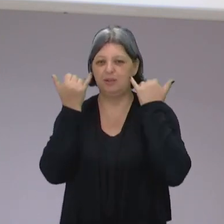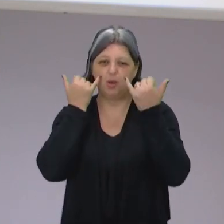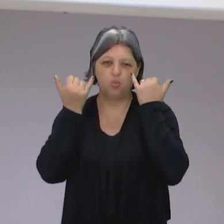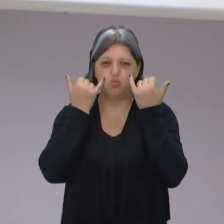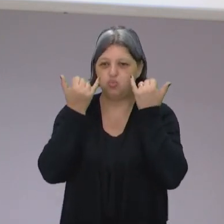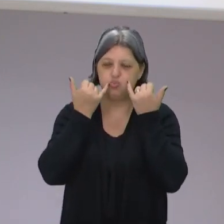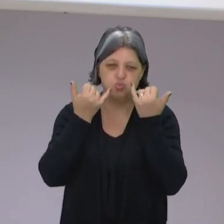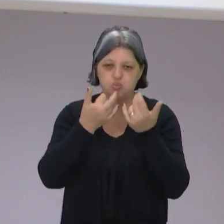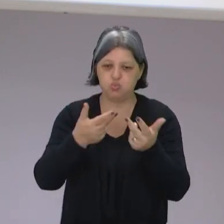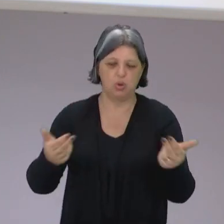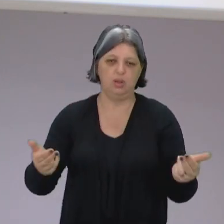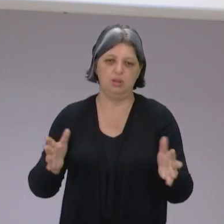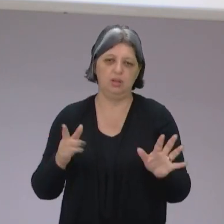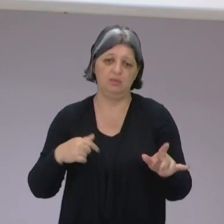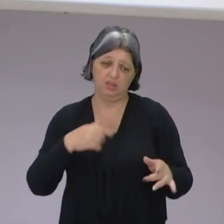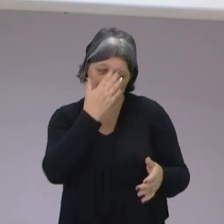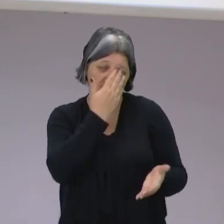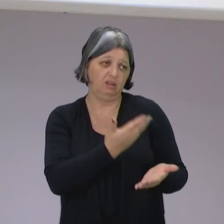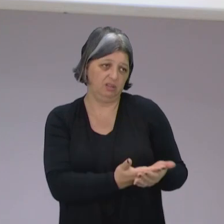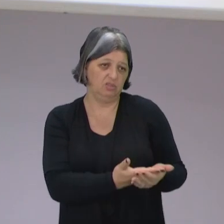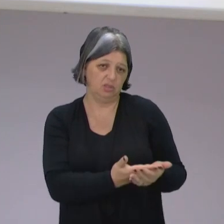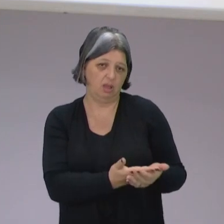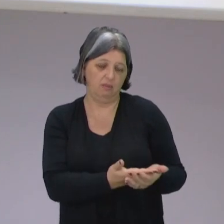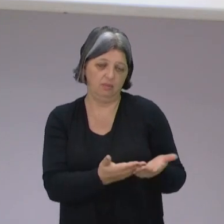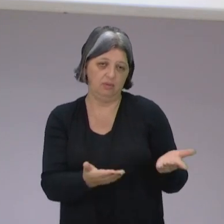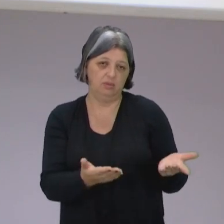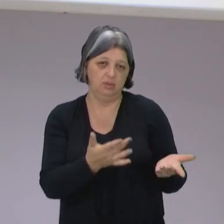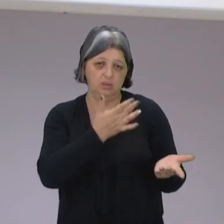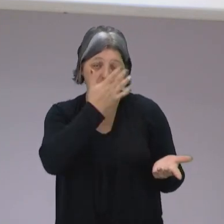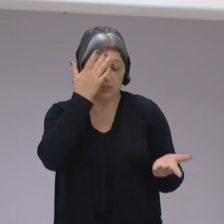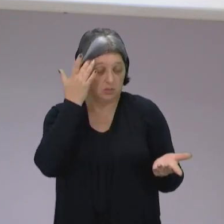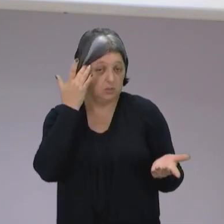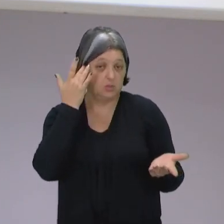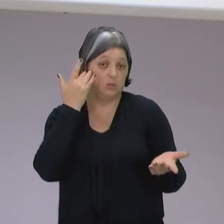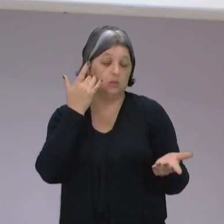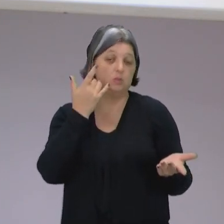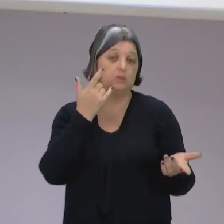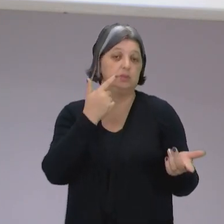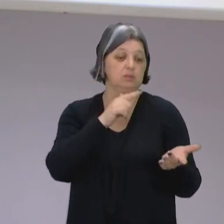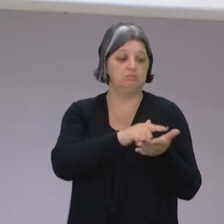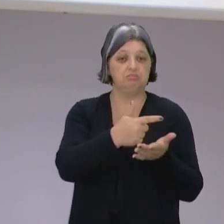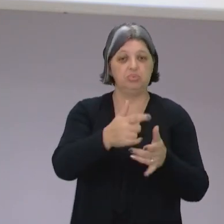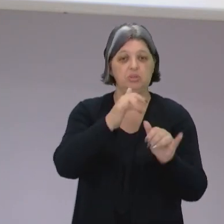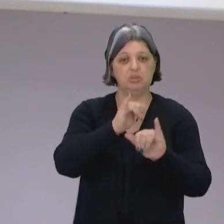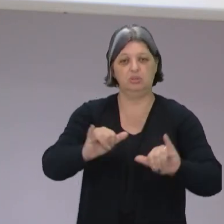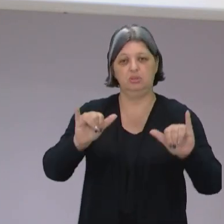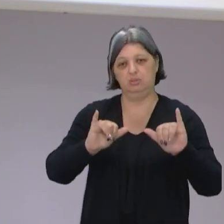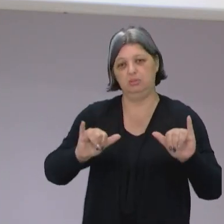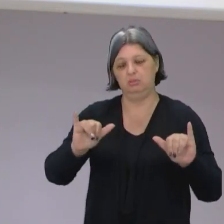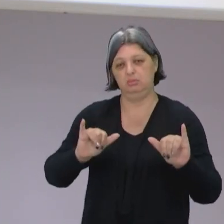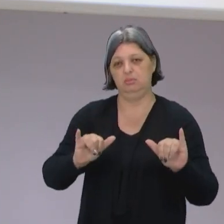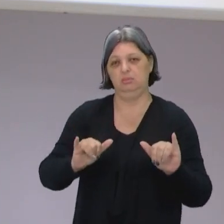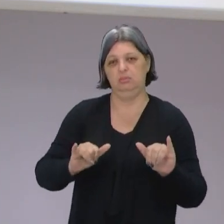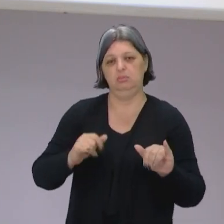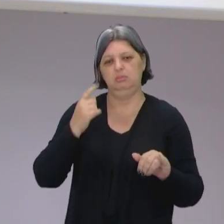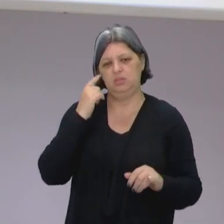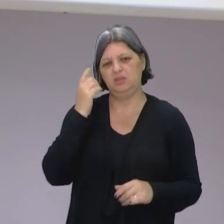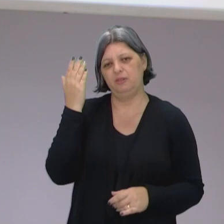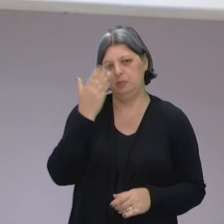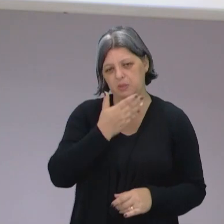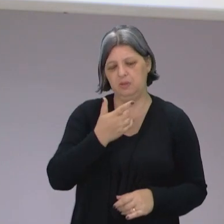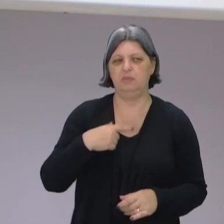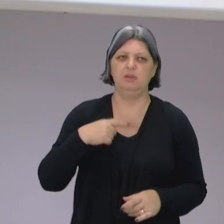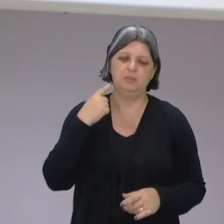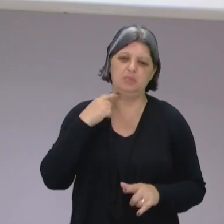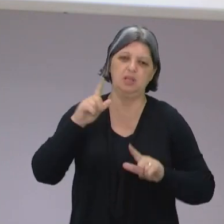na mão, né? Então a gente acabava acreditando mesmo naqueles que eram considerados fidedignos, né? Sim. Então esse